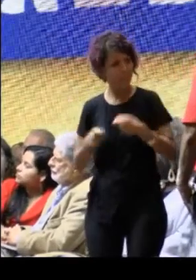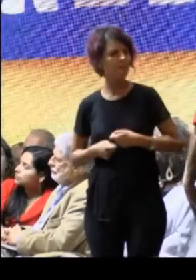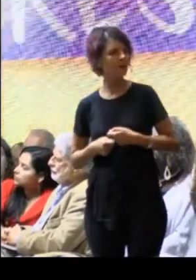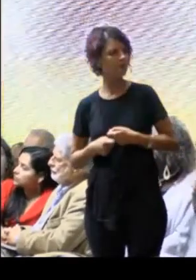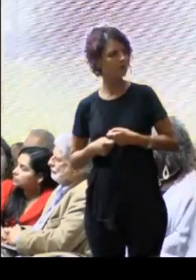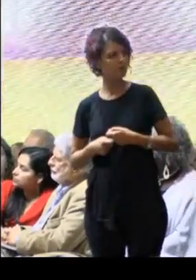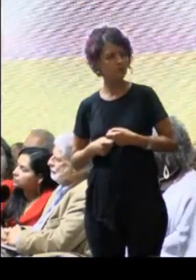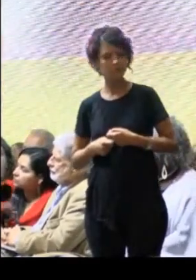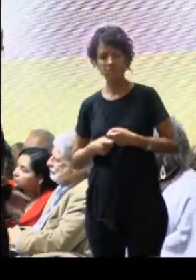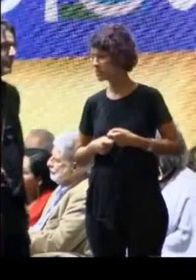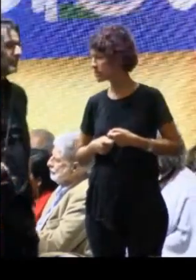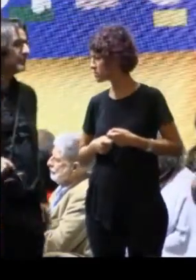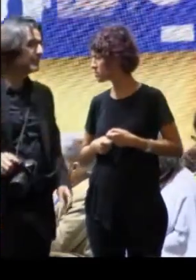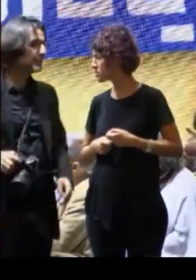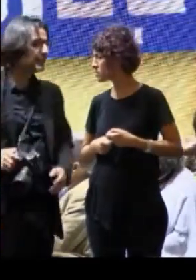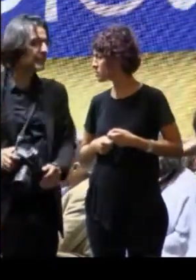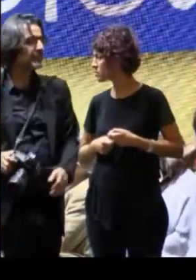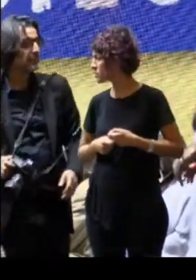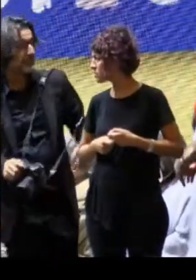ter